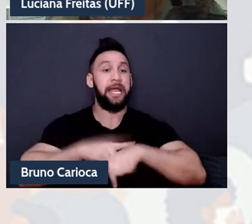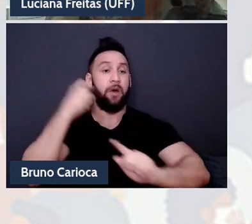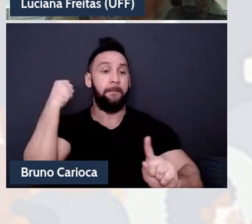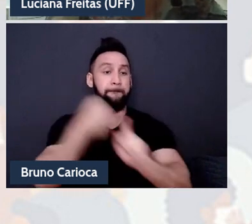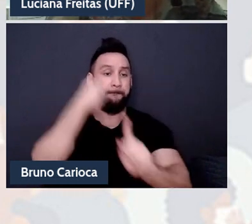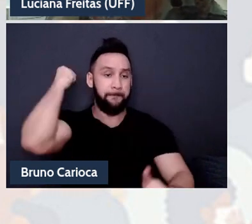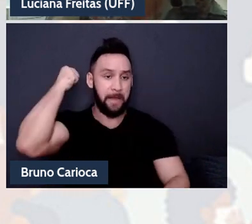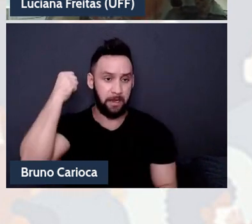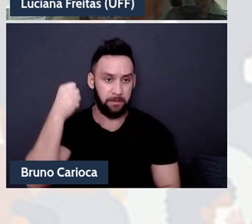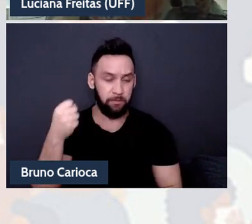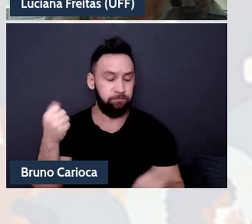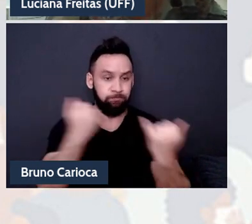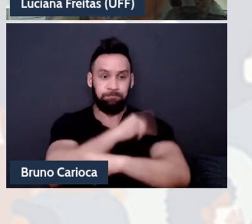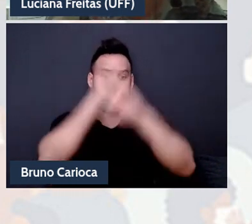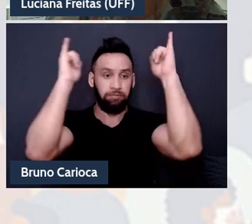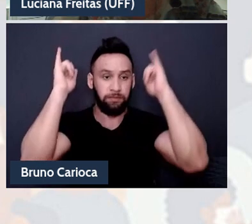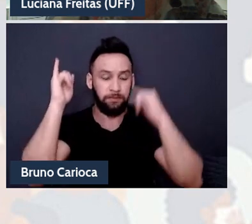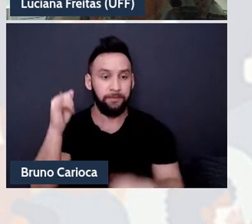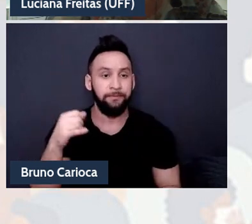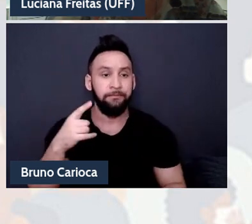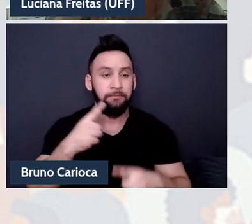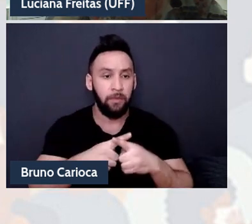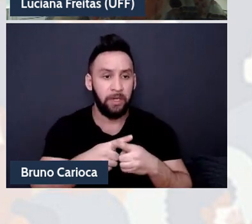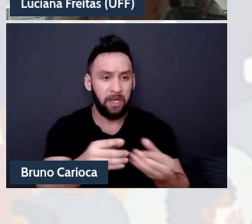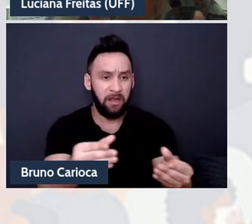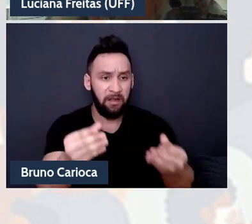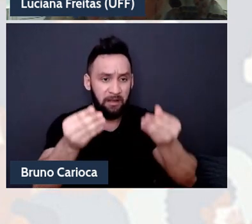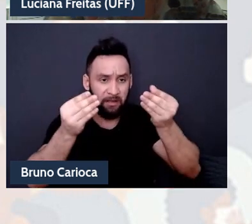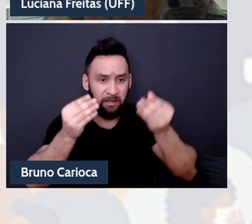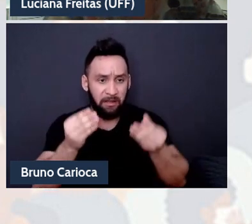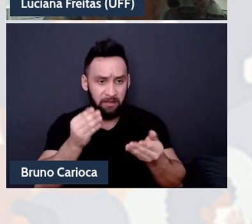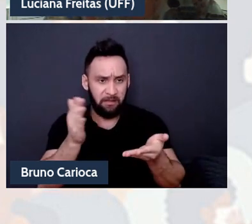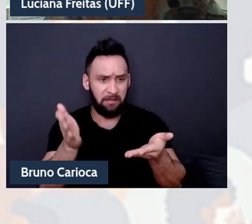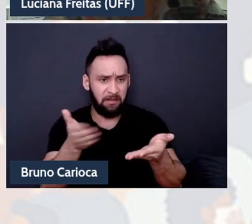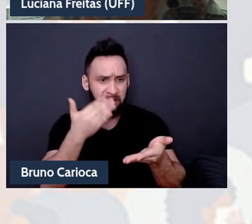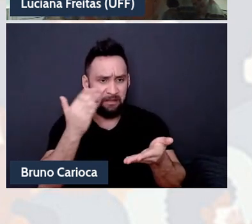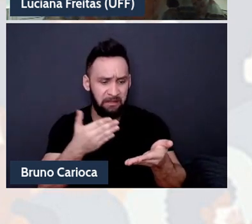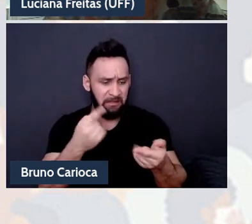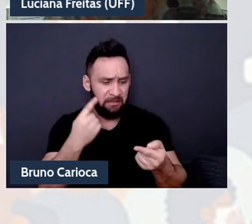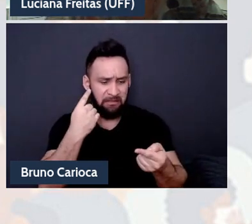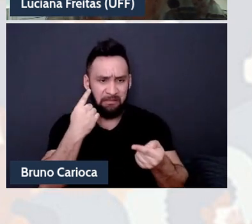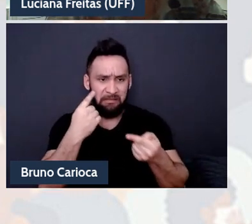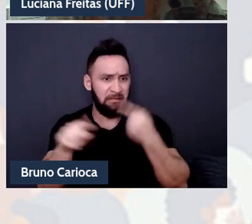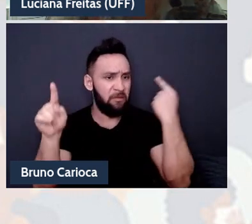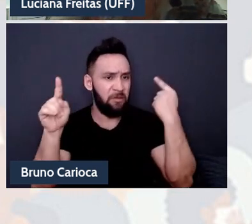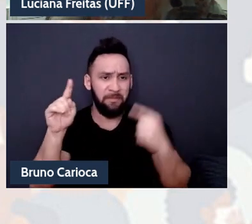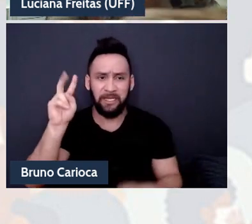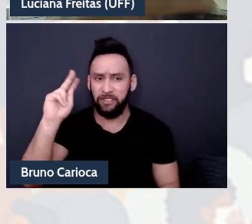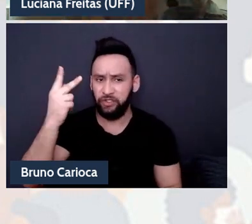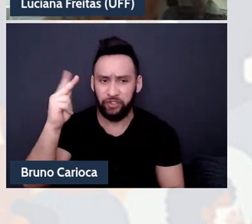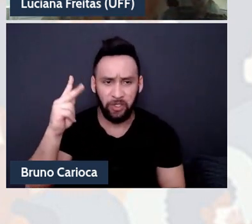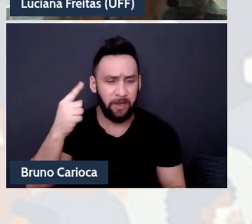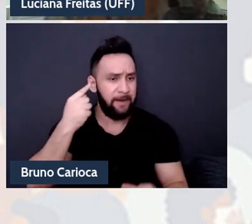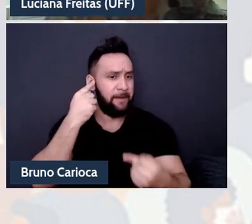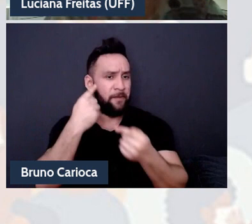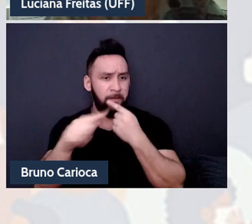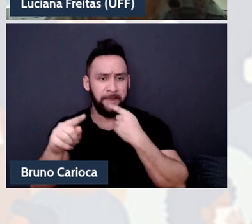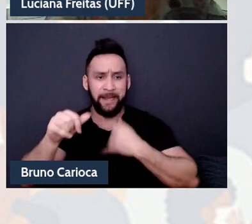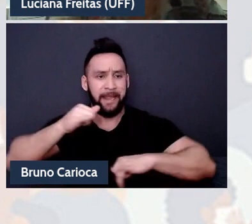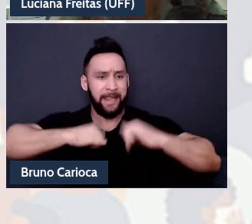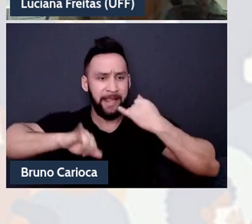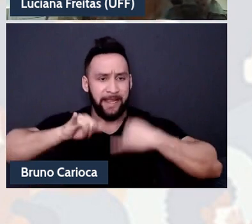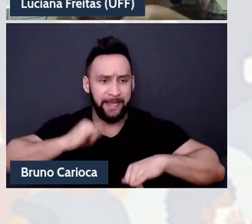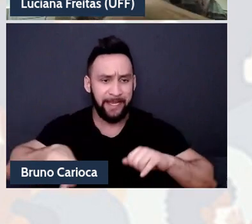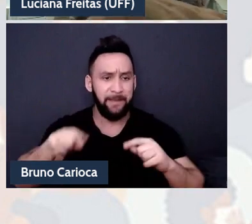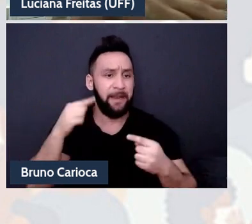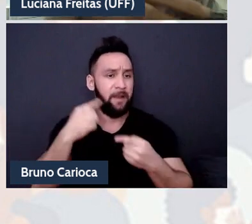Foi muito chocante para os professores receberem livros que não eram mais livros de história, de geografia, de química, de física. E sim receber aquele